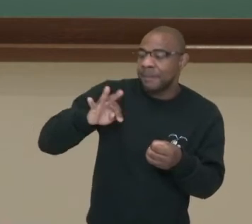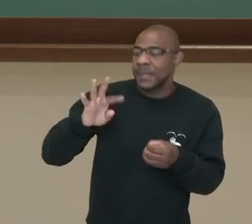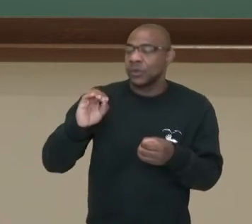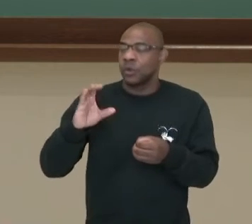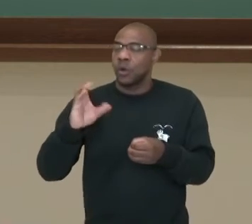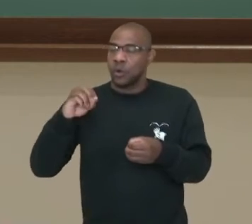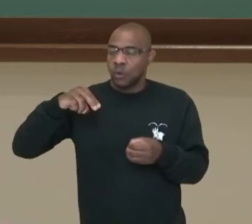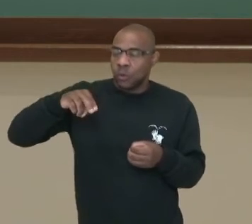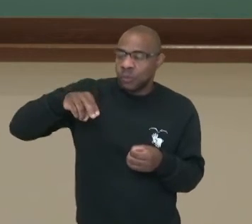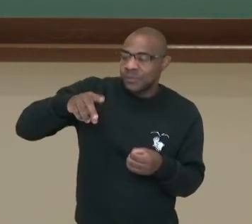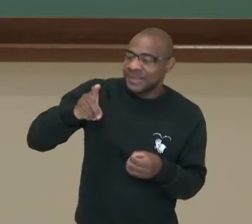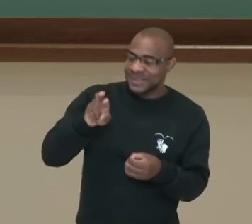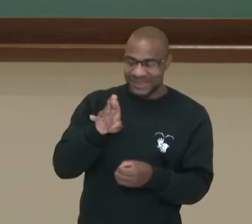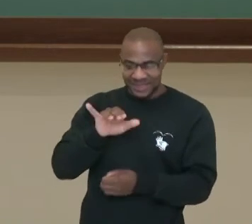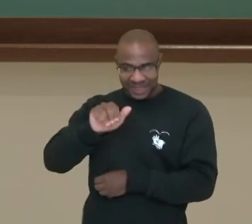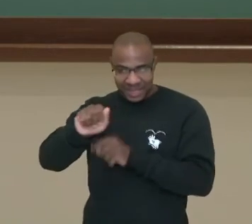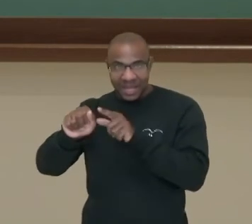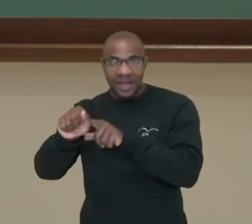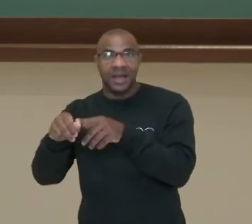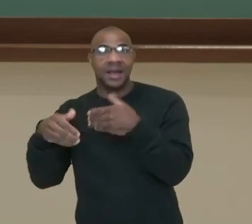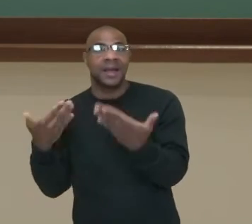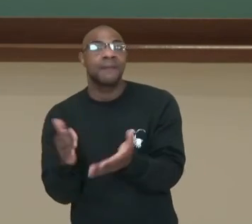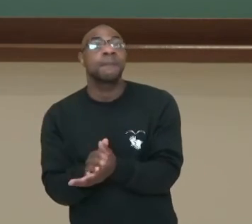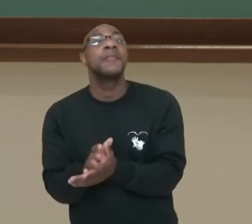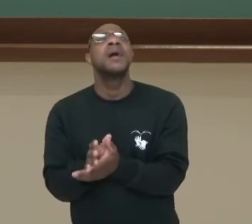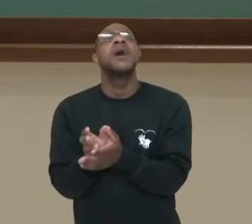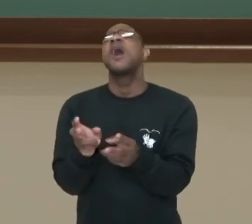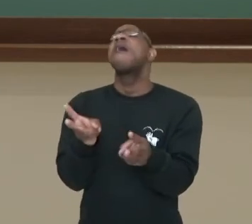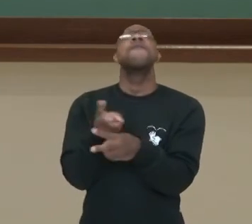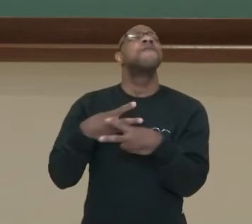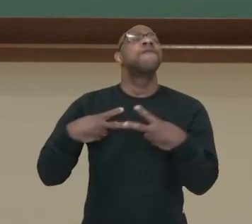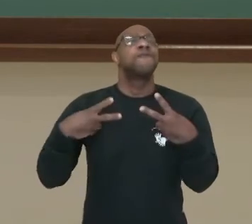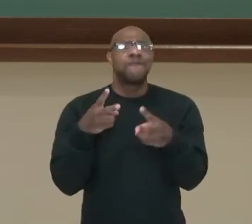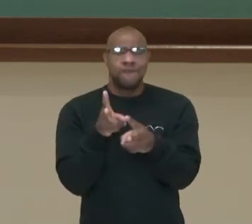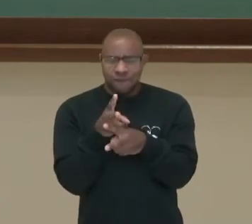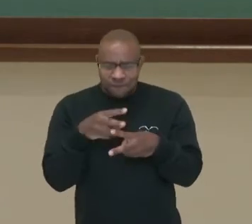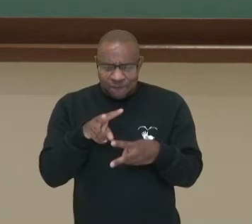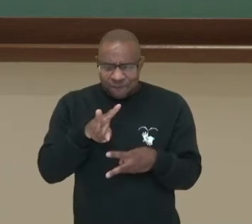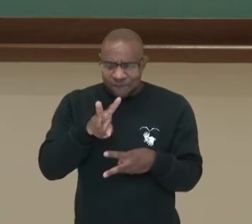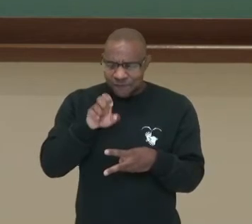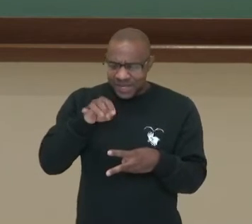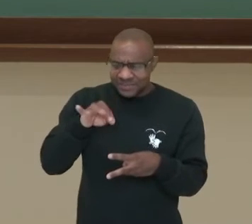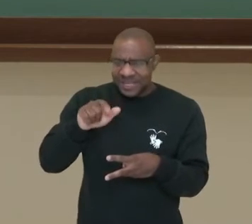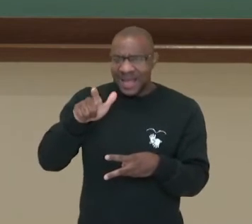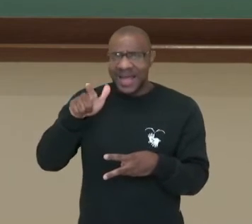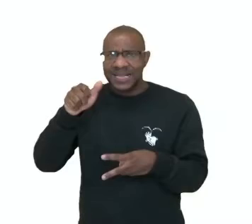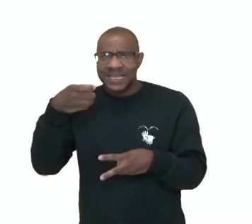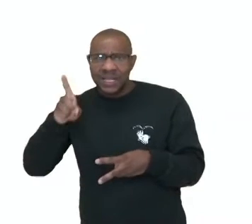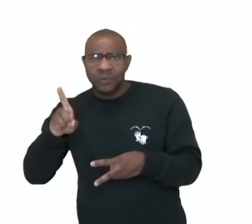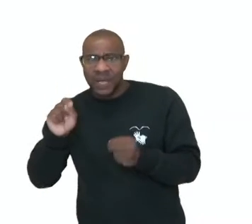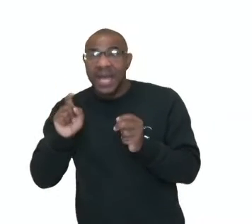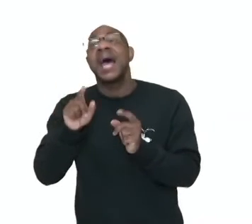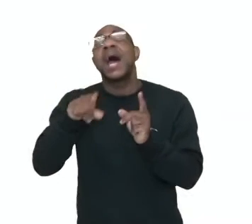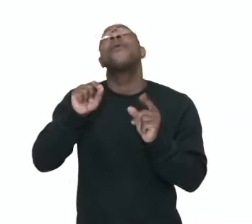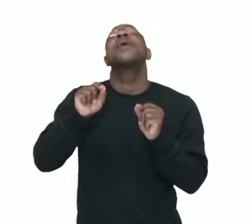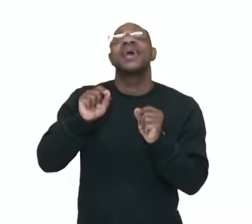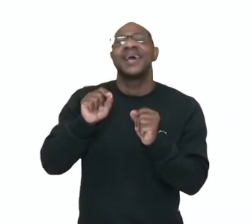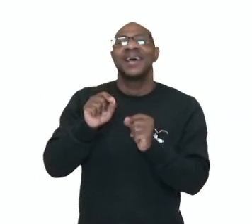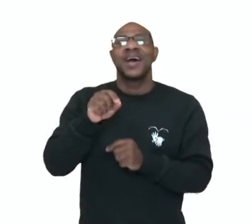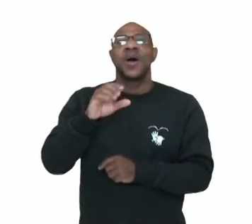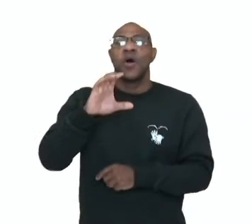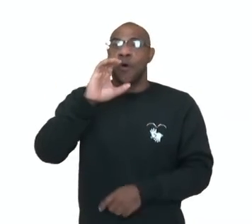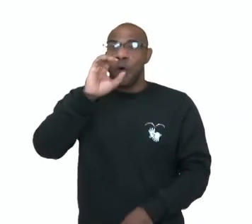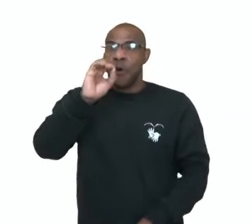ok? Quando a gente fala de ventilação, a ventilação é quando o oxigênio entra no nosso corpo e